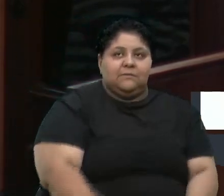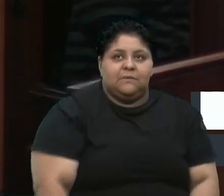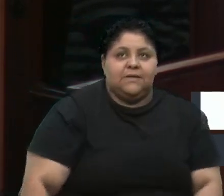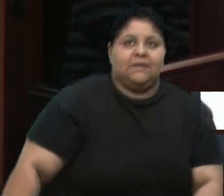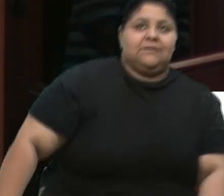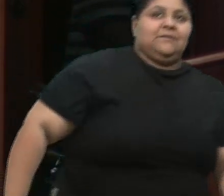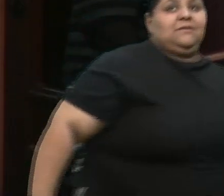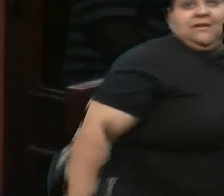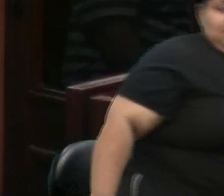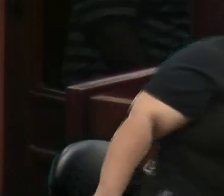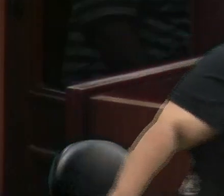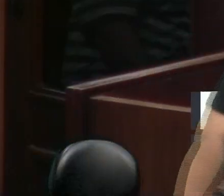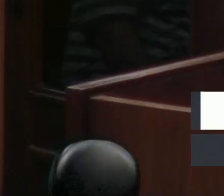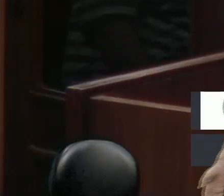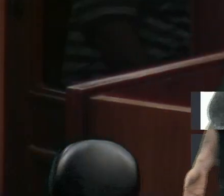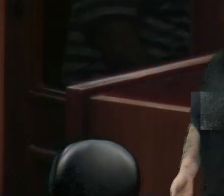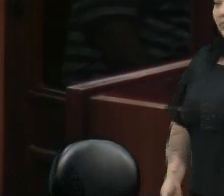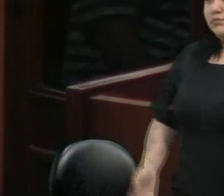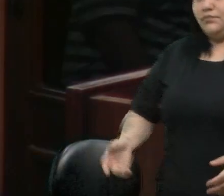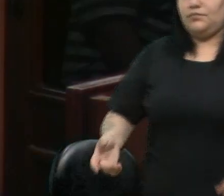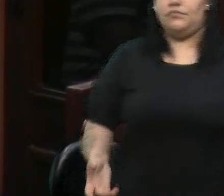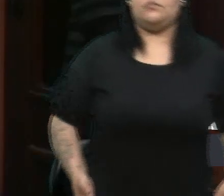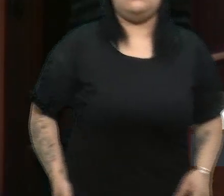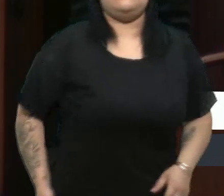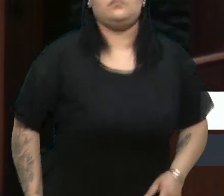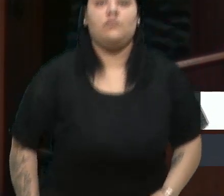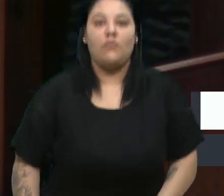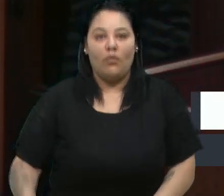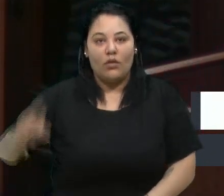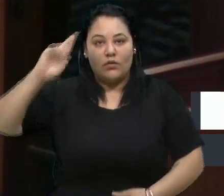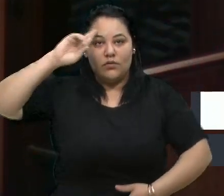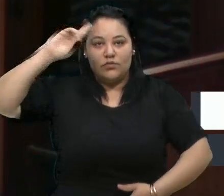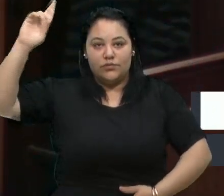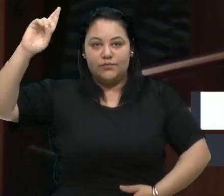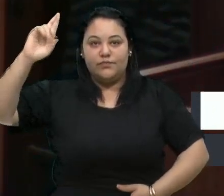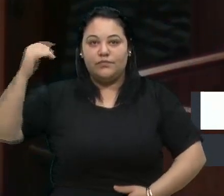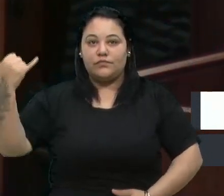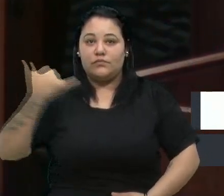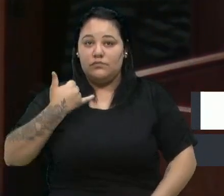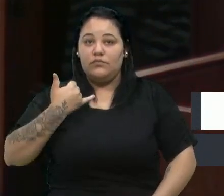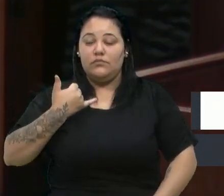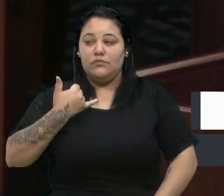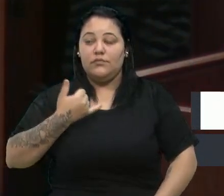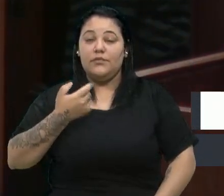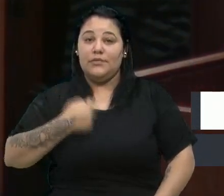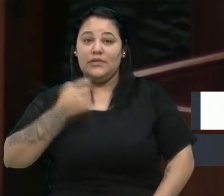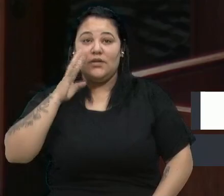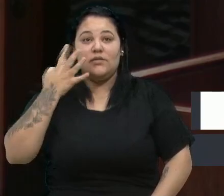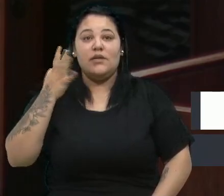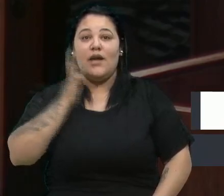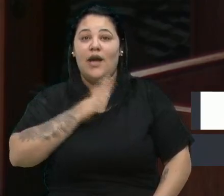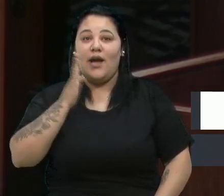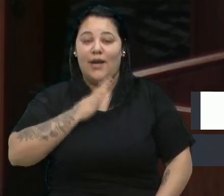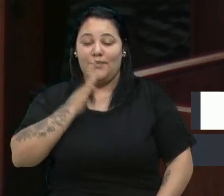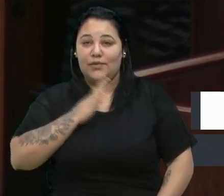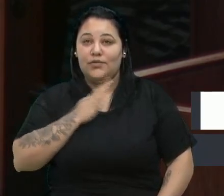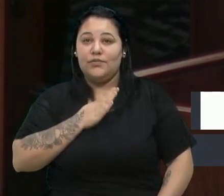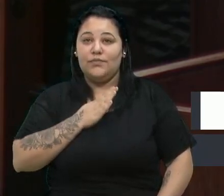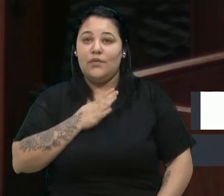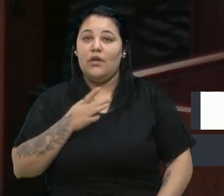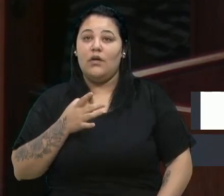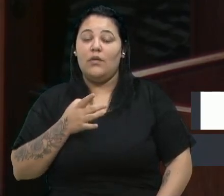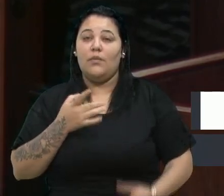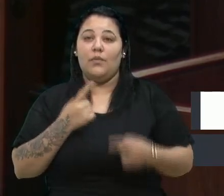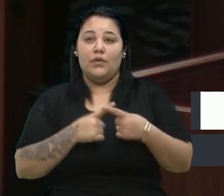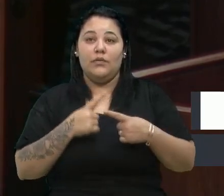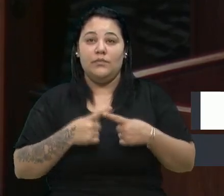do SAMAI, me falou, essa solução venha no mais breve tempo, que seja solucionado o quanto antes, porque